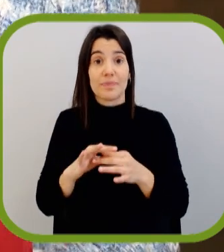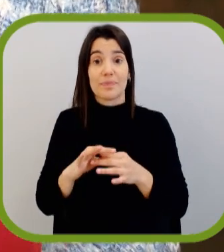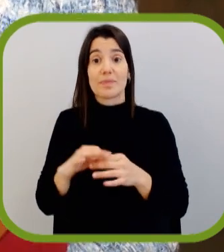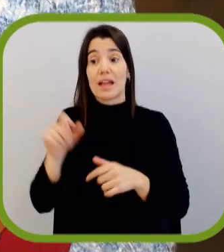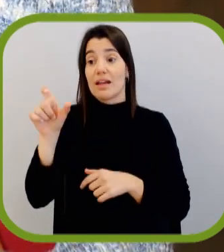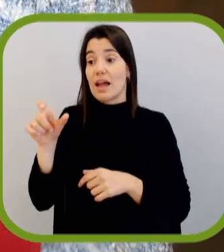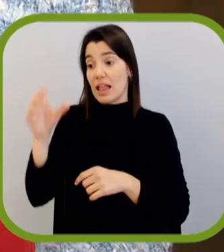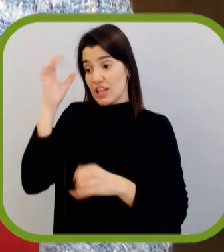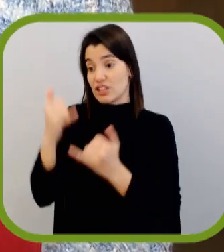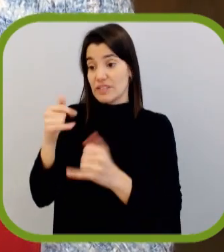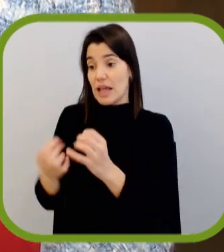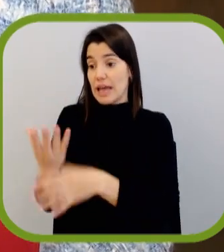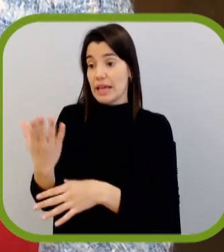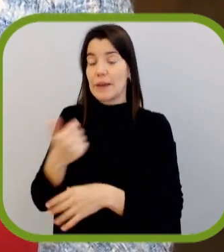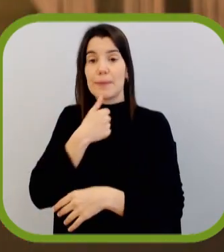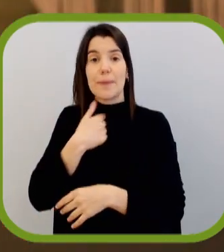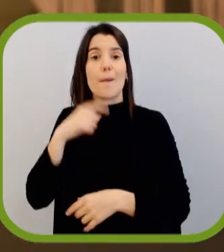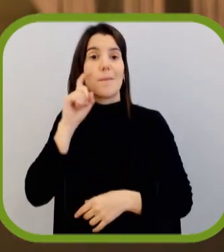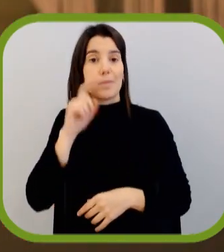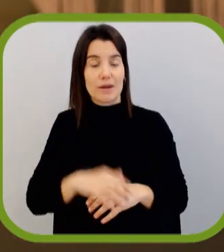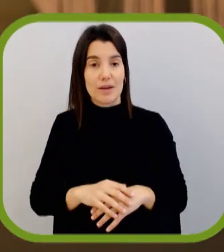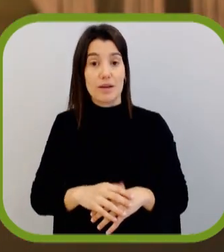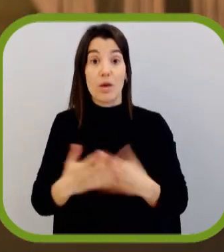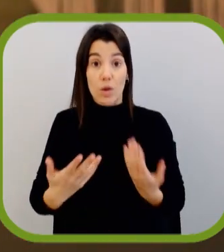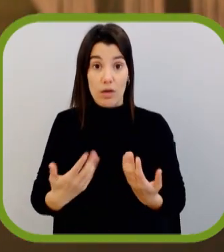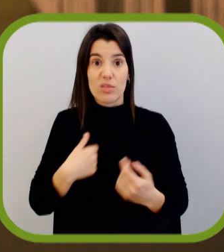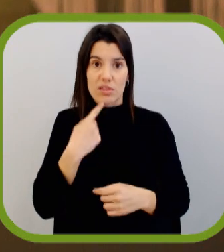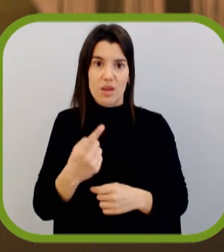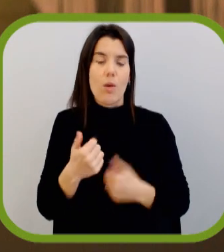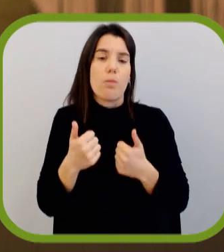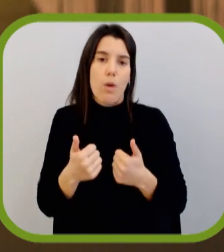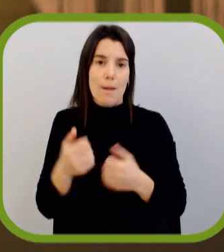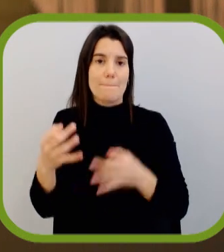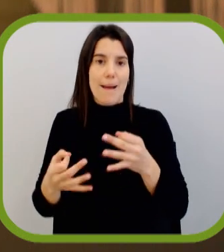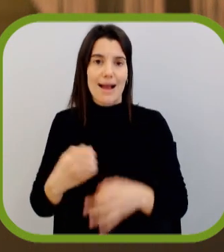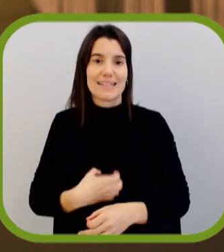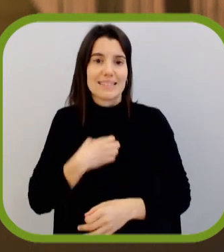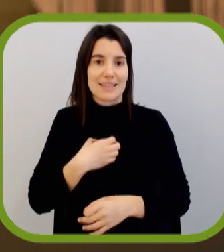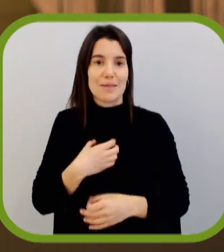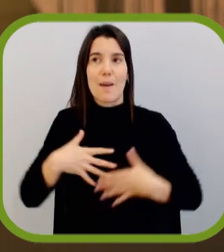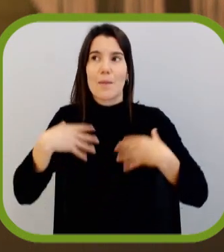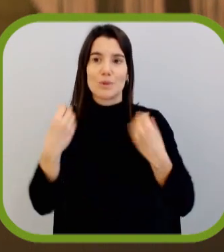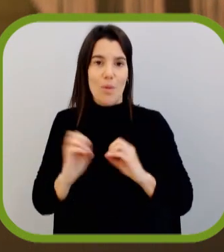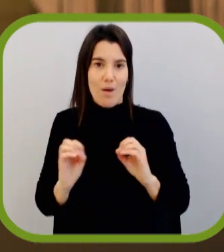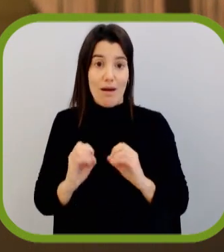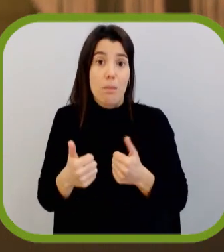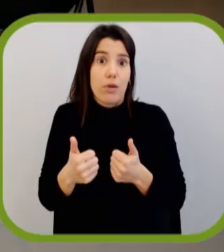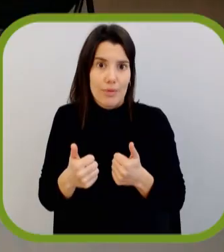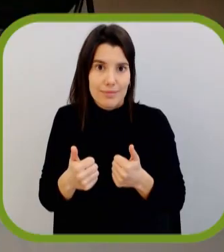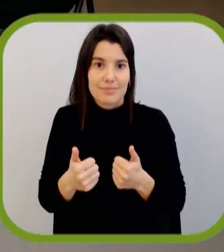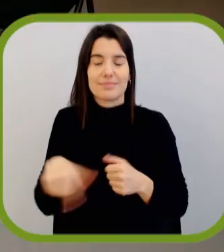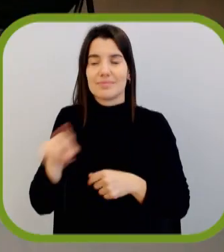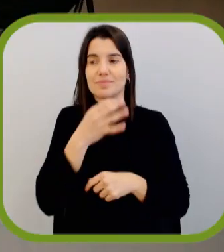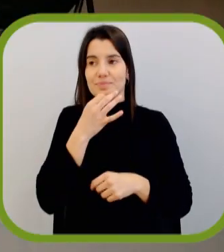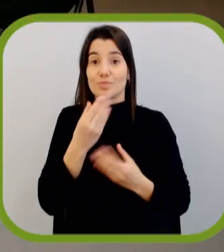a obras geradas por inteligência artificial? Eu diria, ainda bem que as máquinas não têm emoções nem sentimentos, ainda bem.